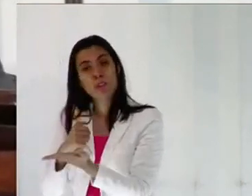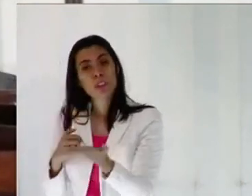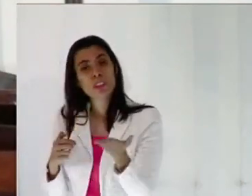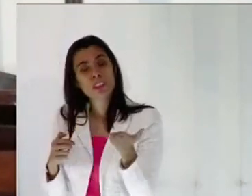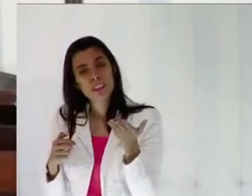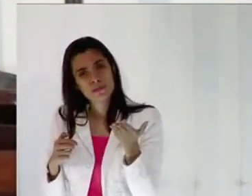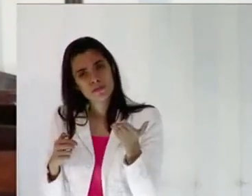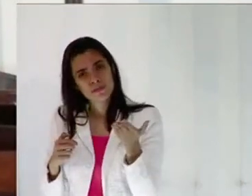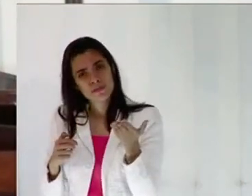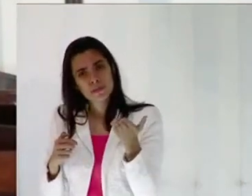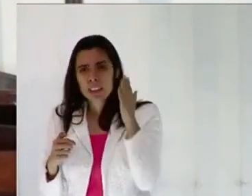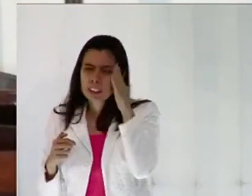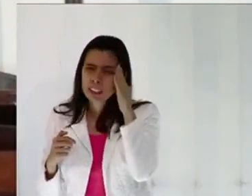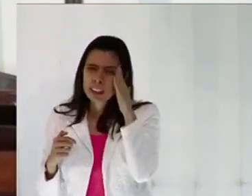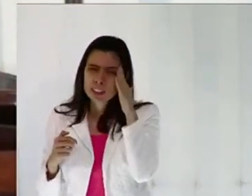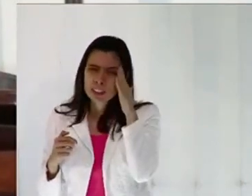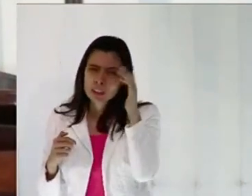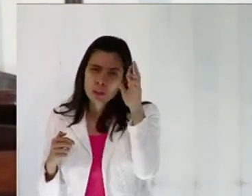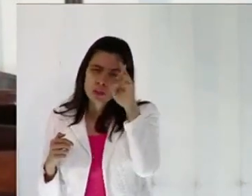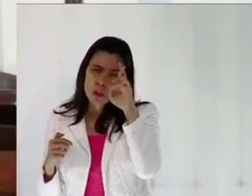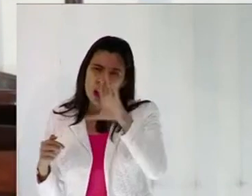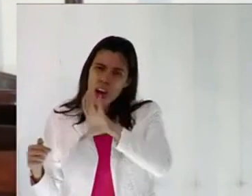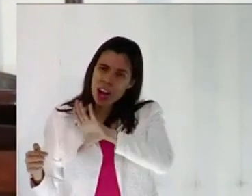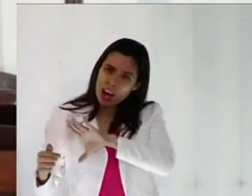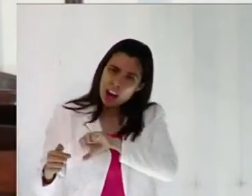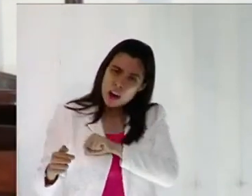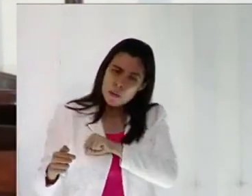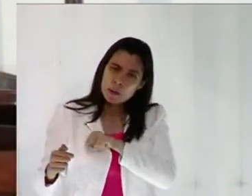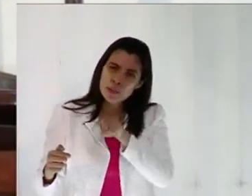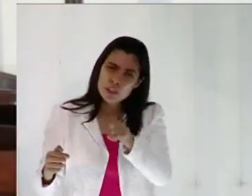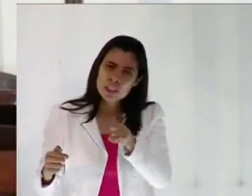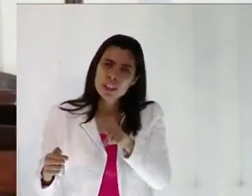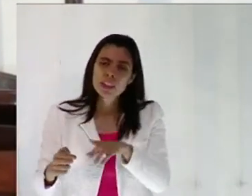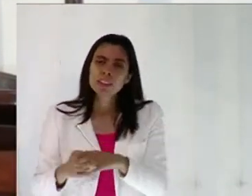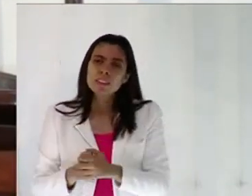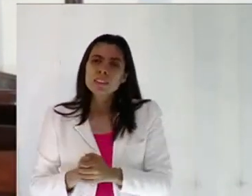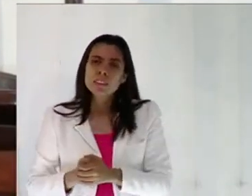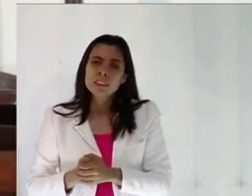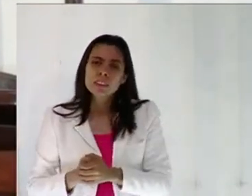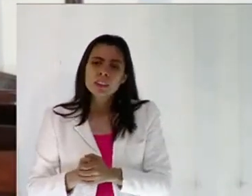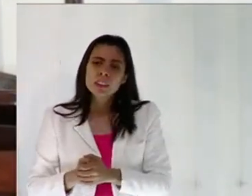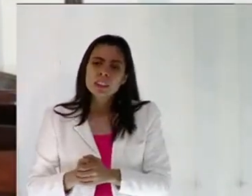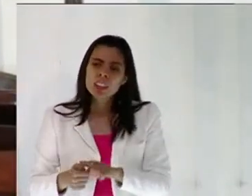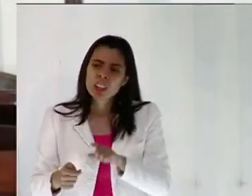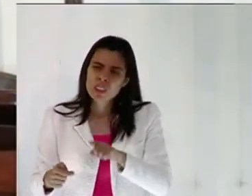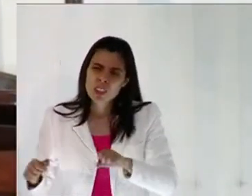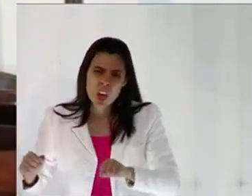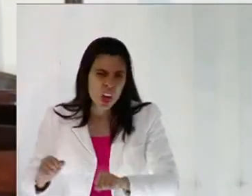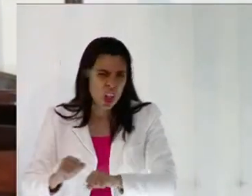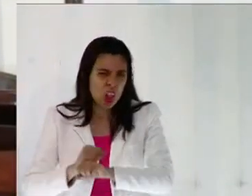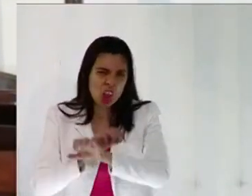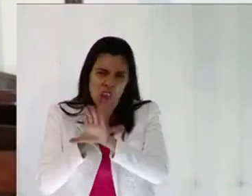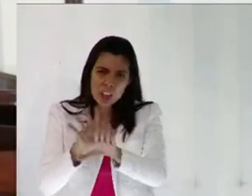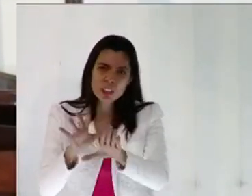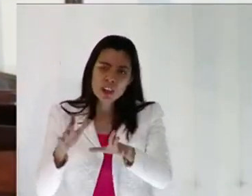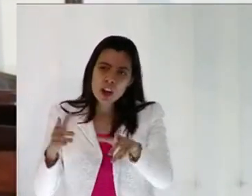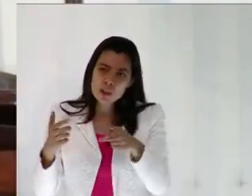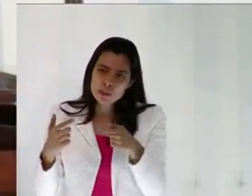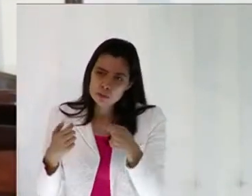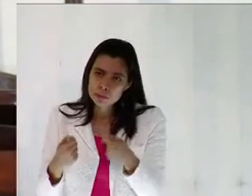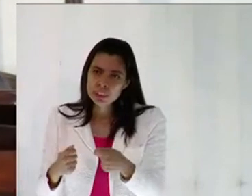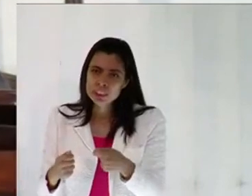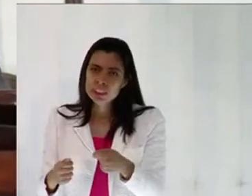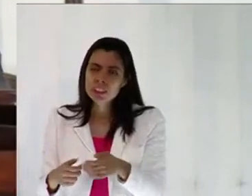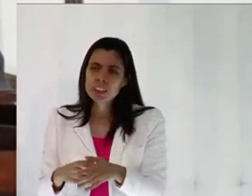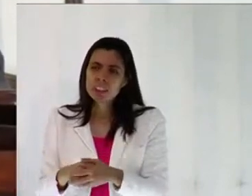ama e que você nessa noite deve glorificá-lo pelo seu imenso amor. Se você já foi alcançado